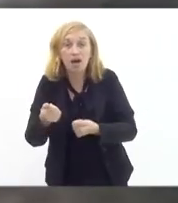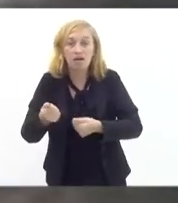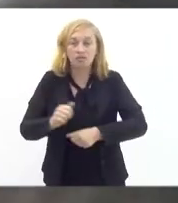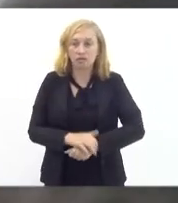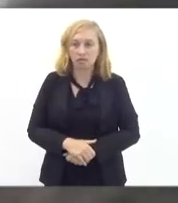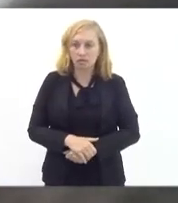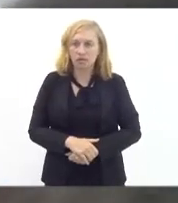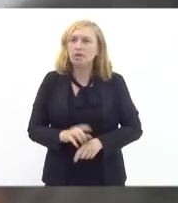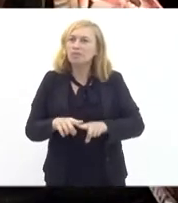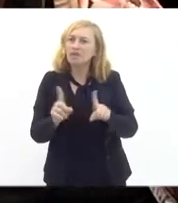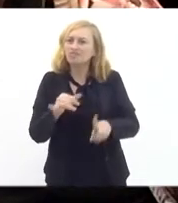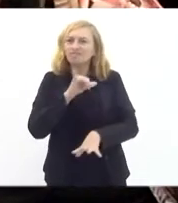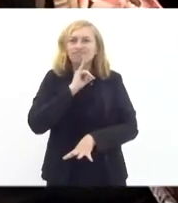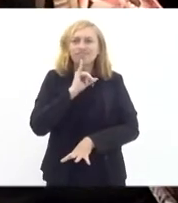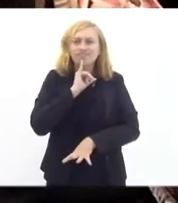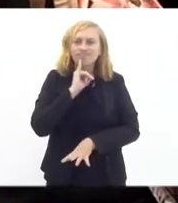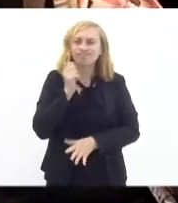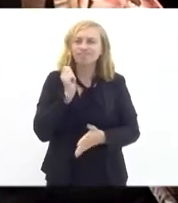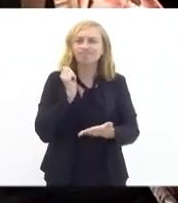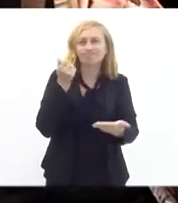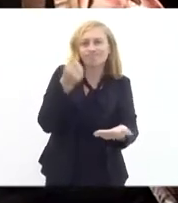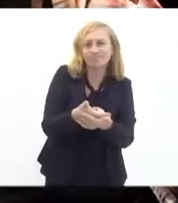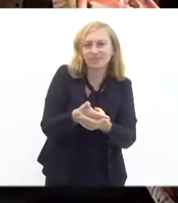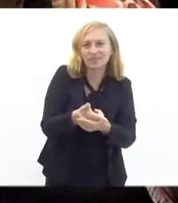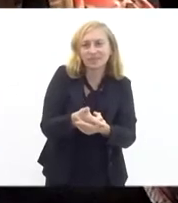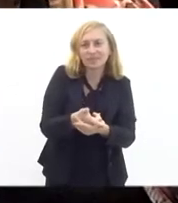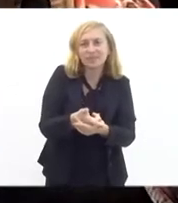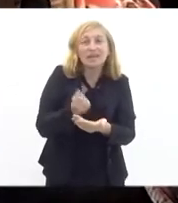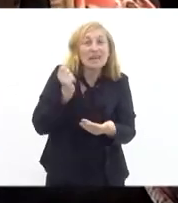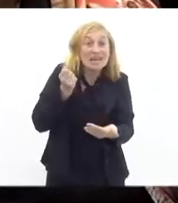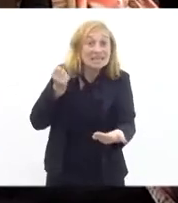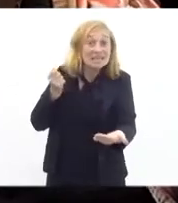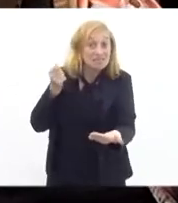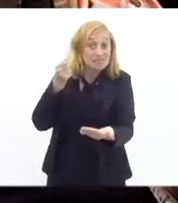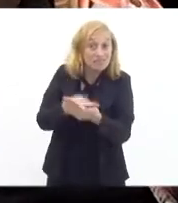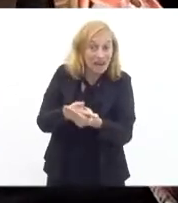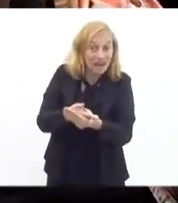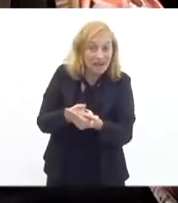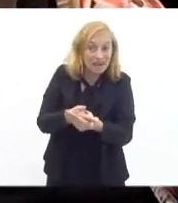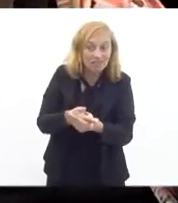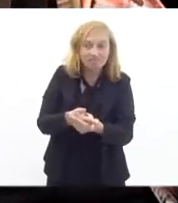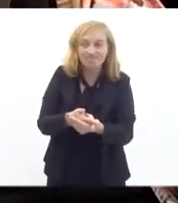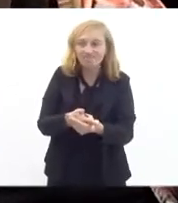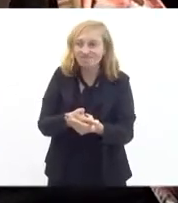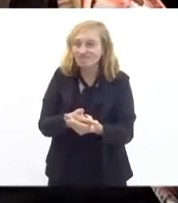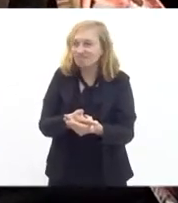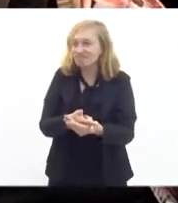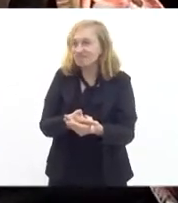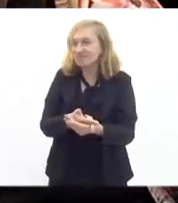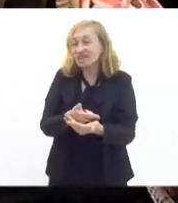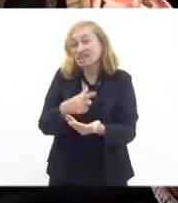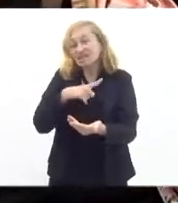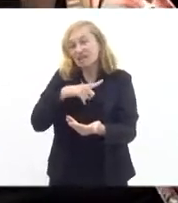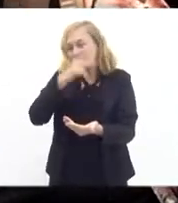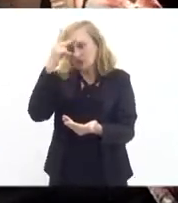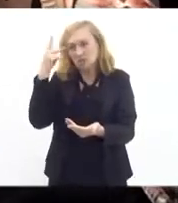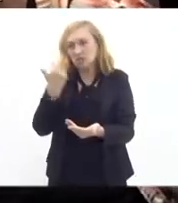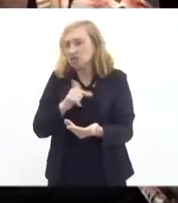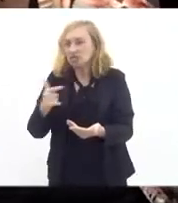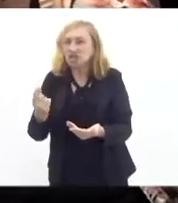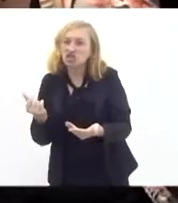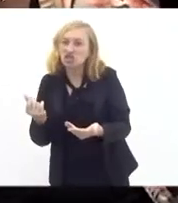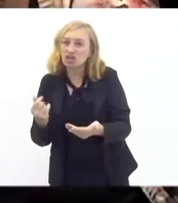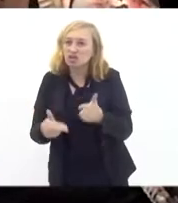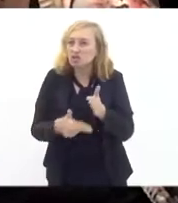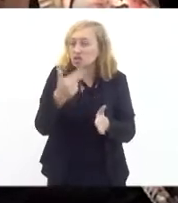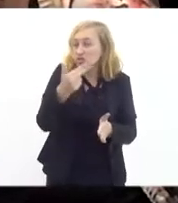Maravilhoso, tá? Mas, infelizmente, temos que pagar. E esse pagar, nem todo mundo tem. Porque uma cirurgia, por mais que seja barata,